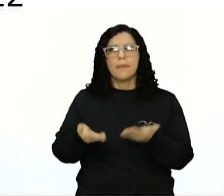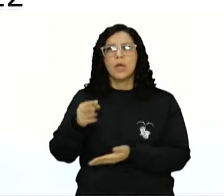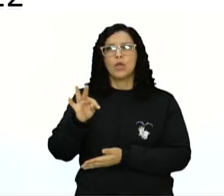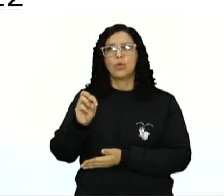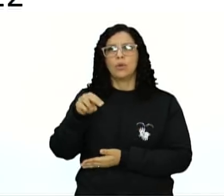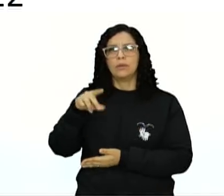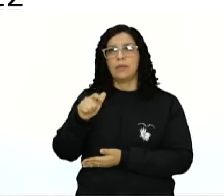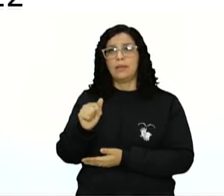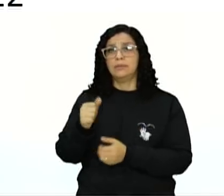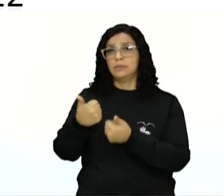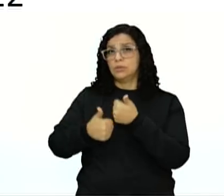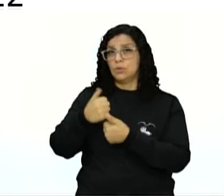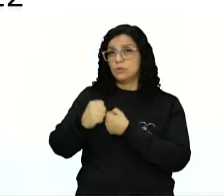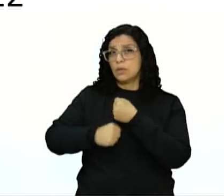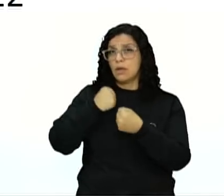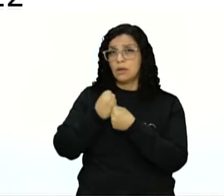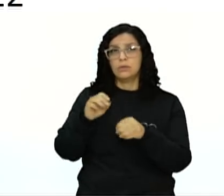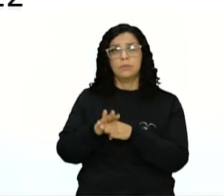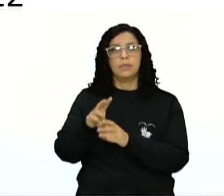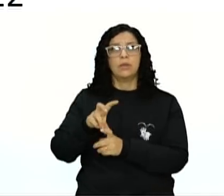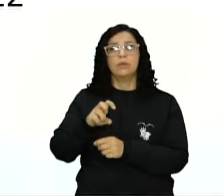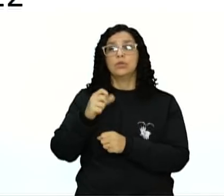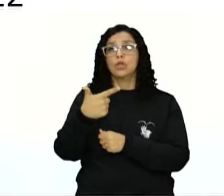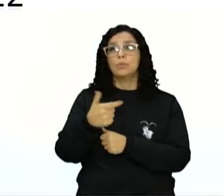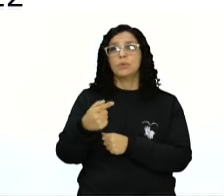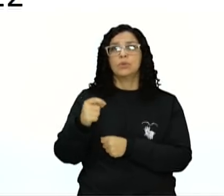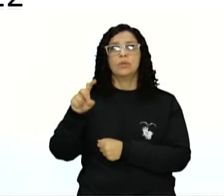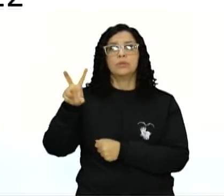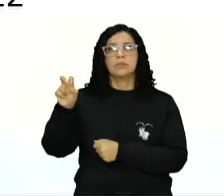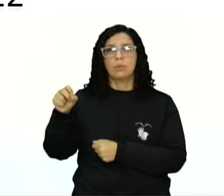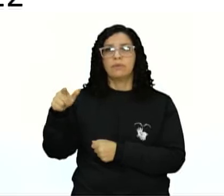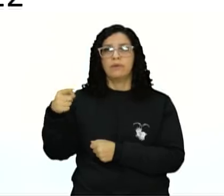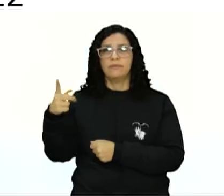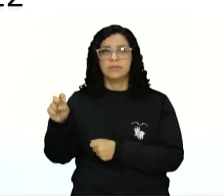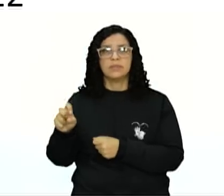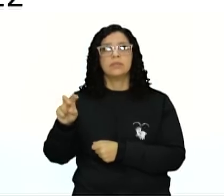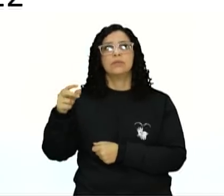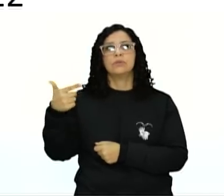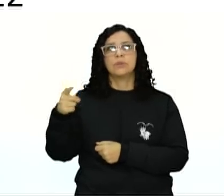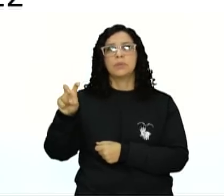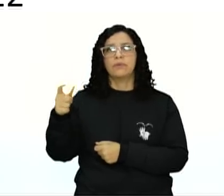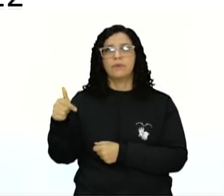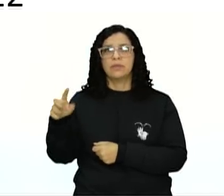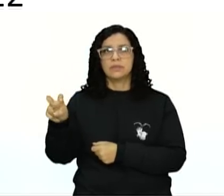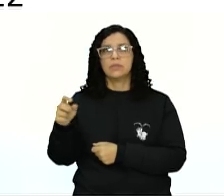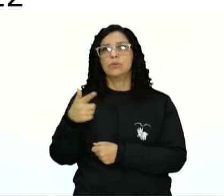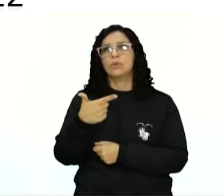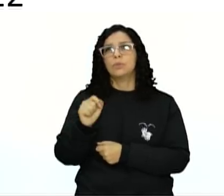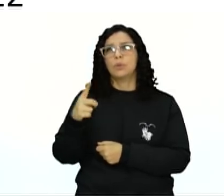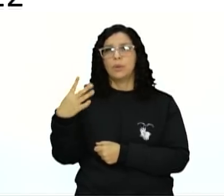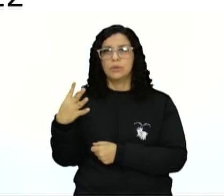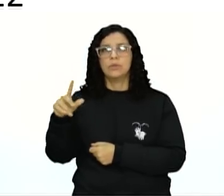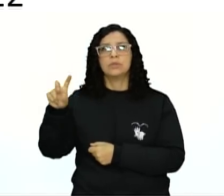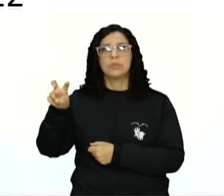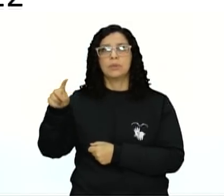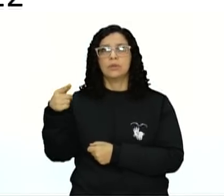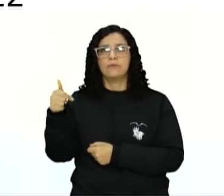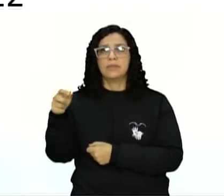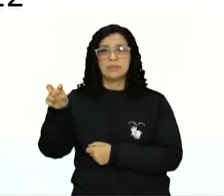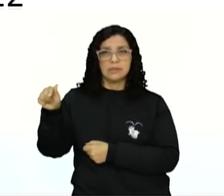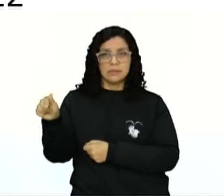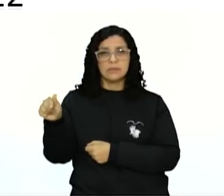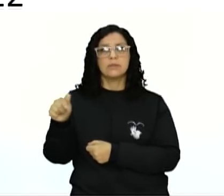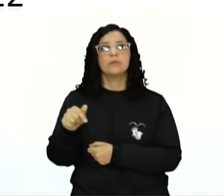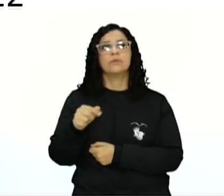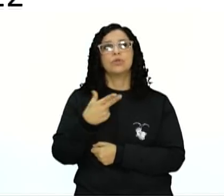ano. Então, em 2012 foi 50,25, em 2013 51,5, em 2014